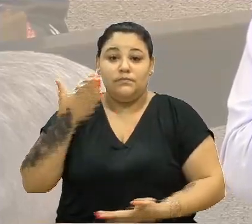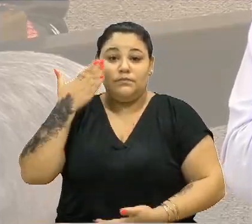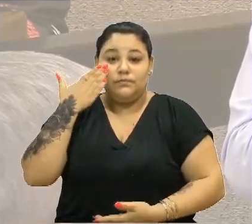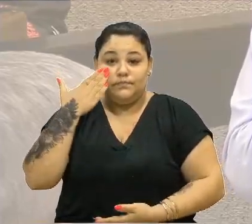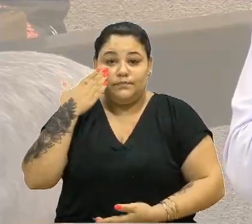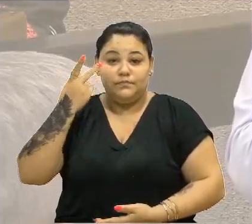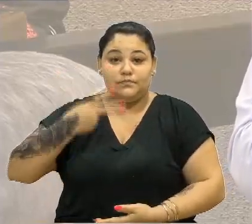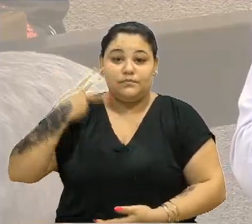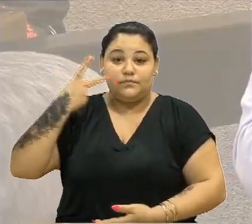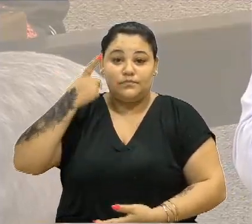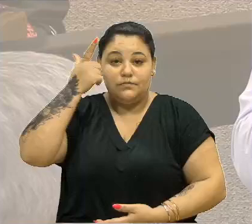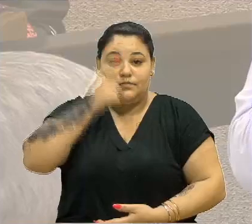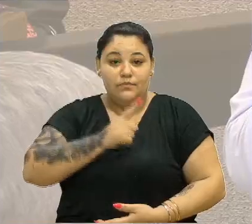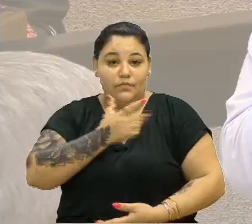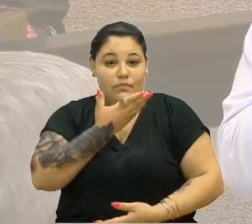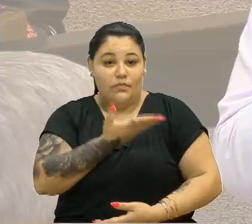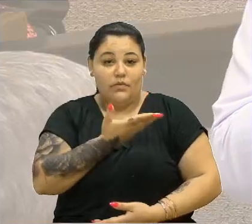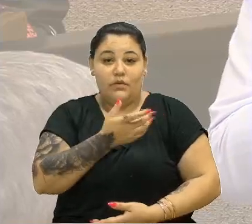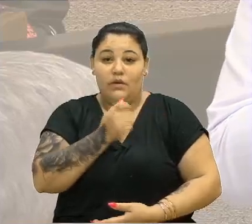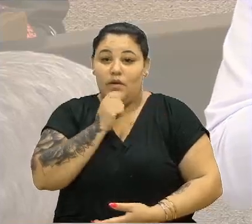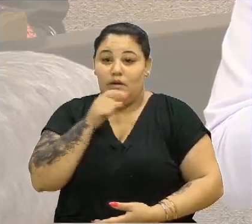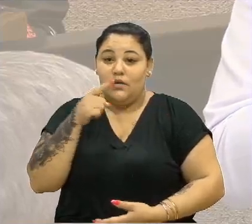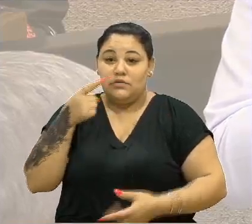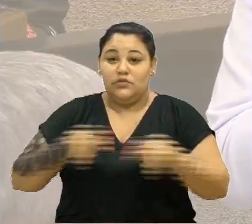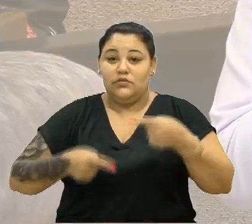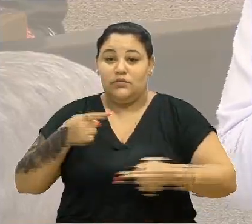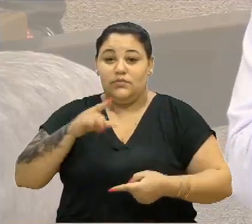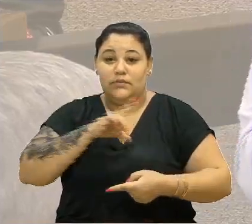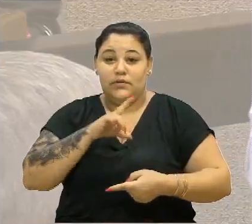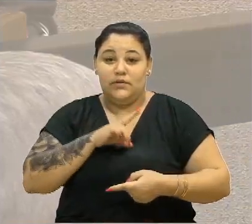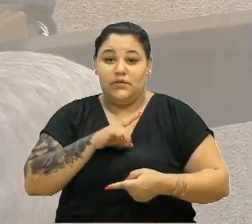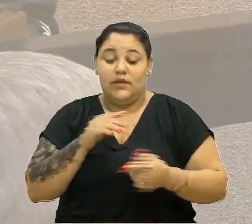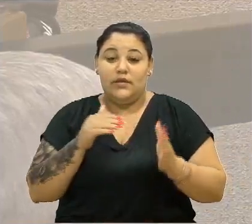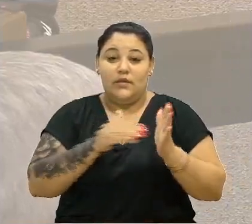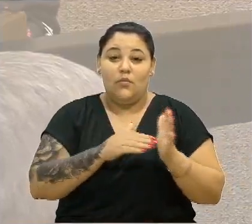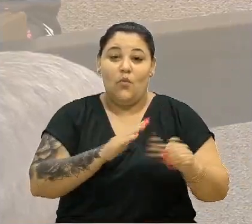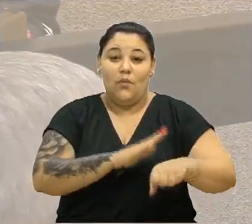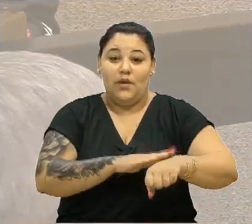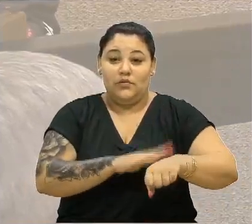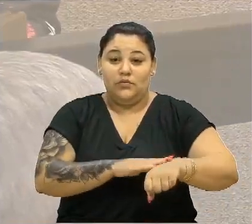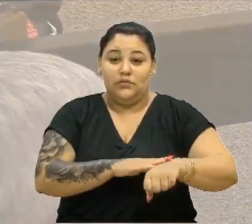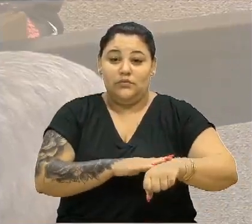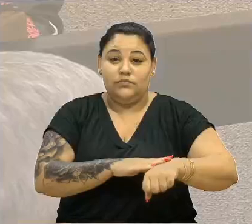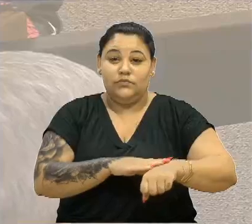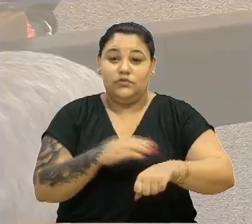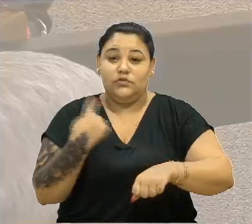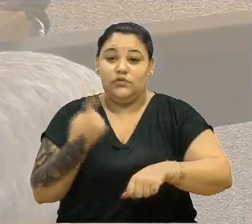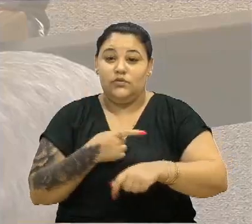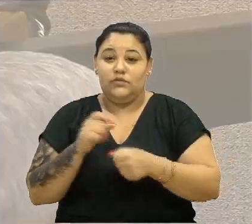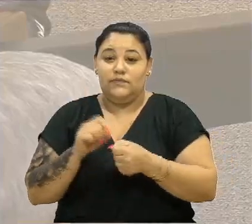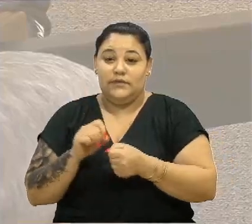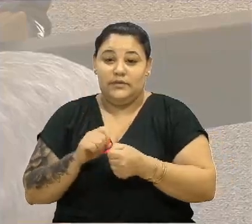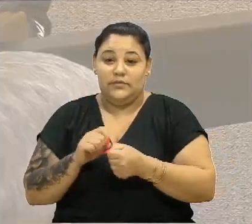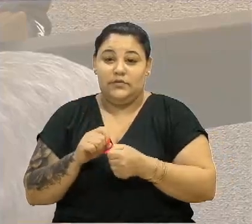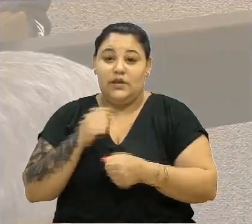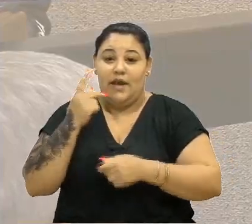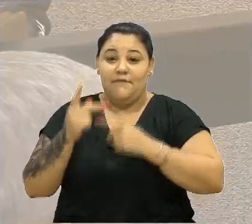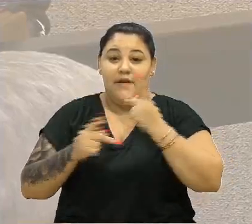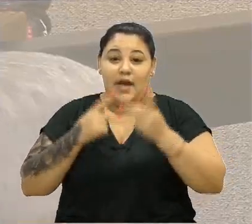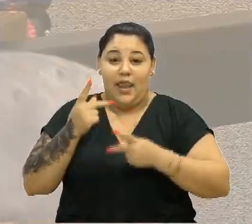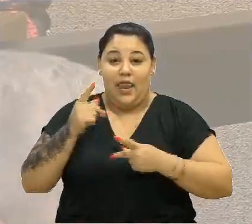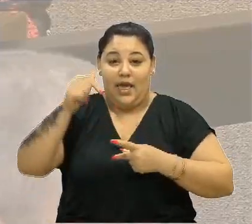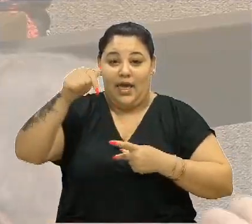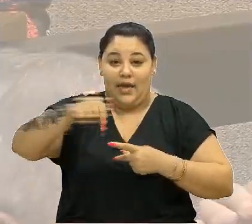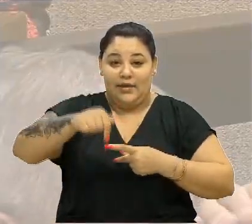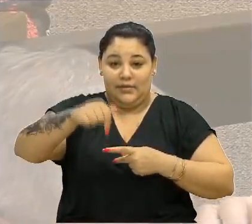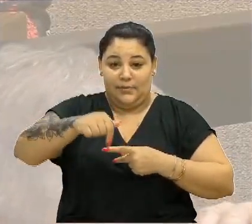Carinhato, que essa discussão até em um certo momento, uma vez a gente fez essa fala aqui pelos